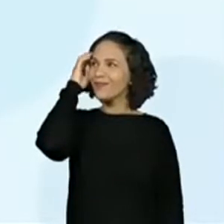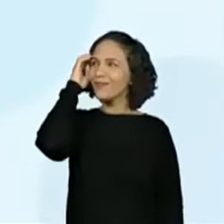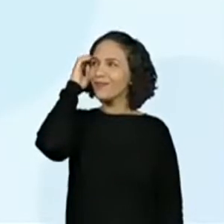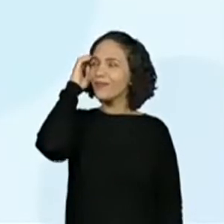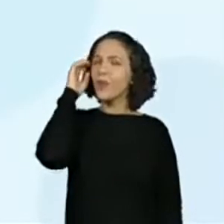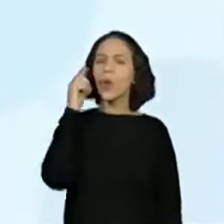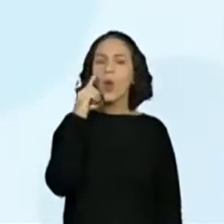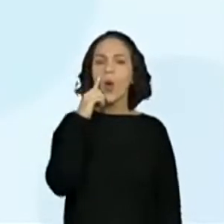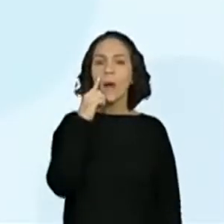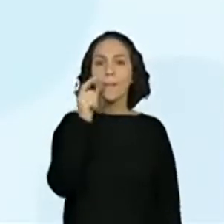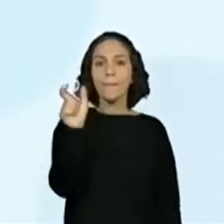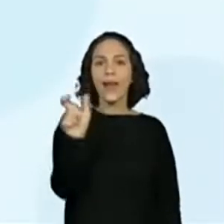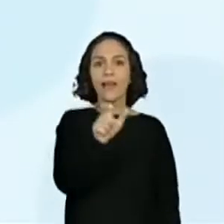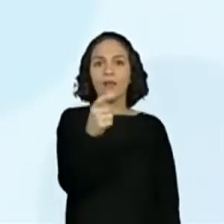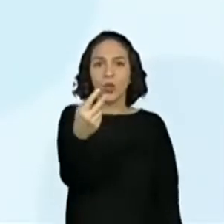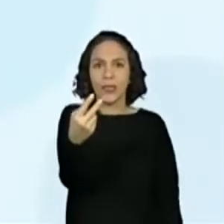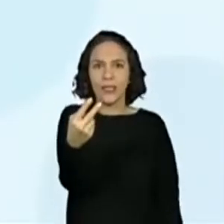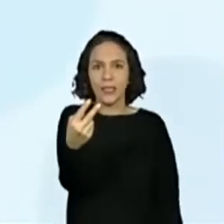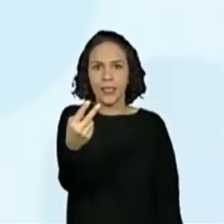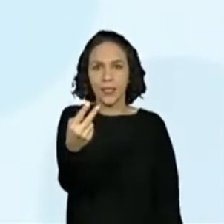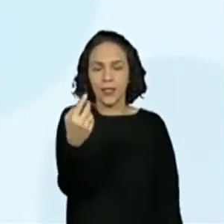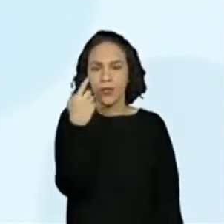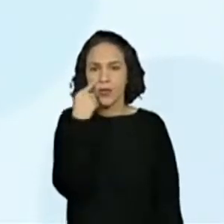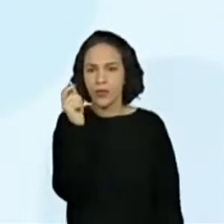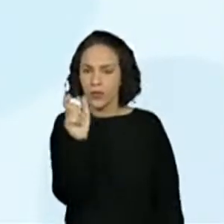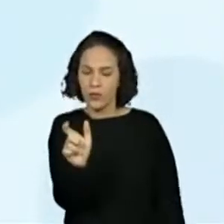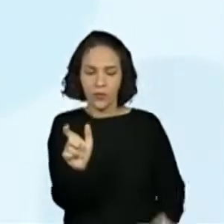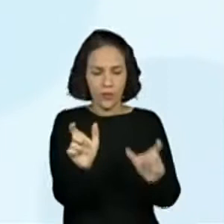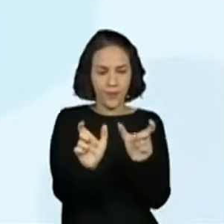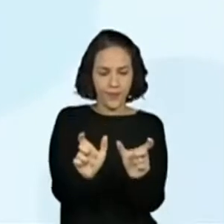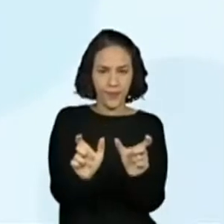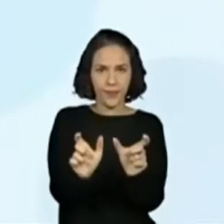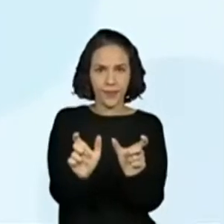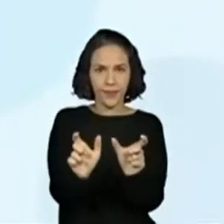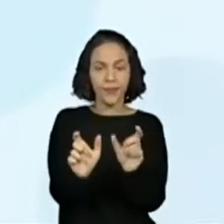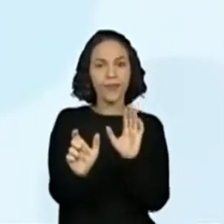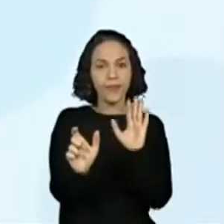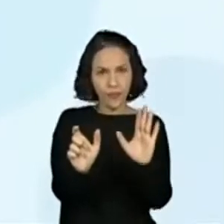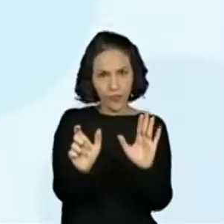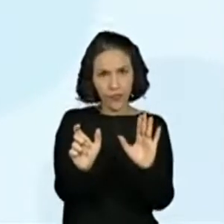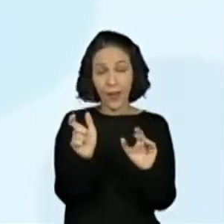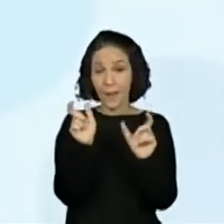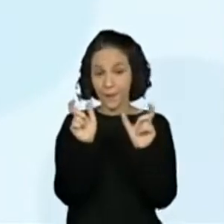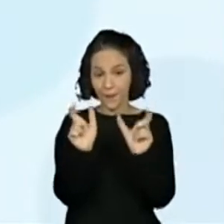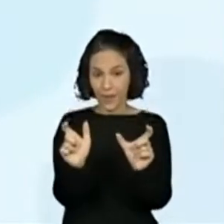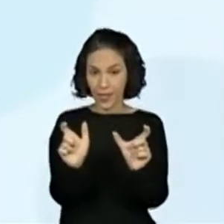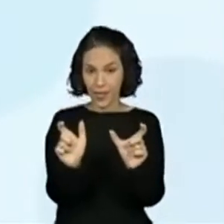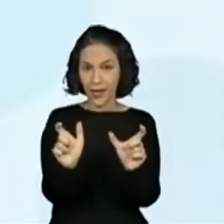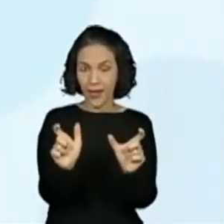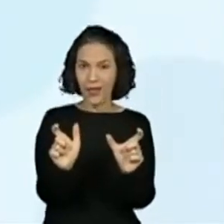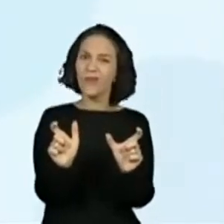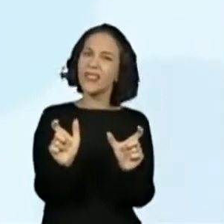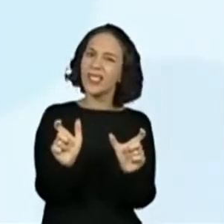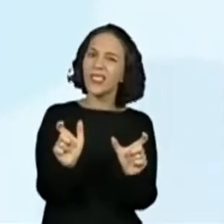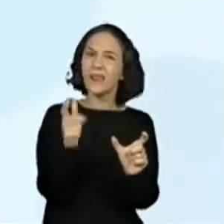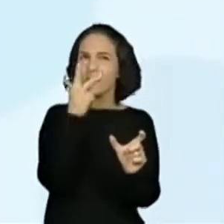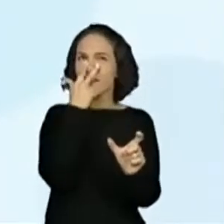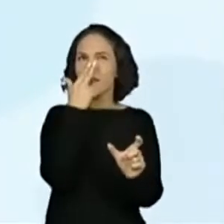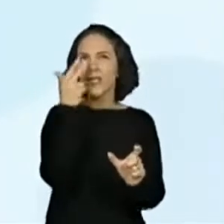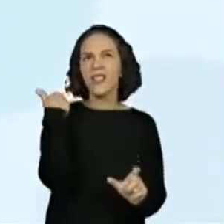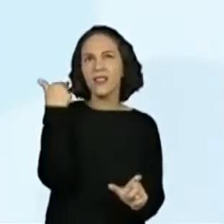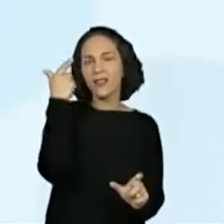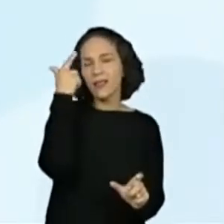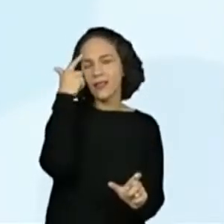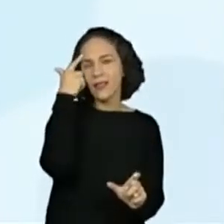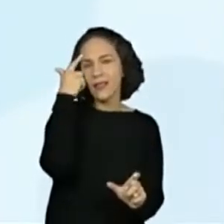tem duas palavras que compõem esse número. Exato. Se tem duas palavras que compõem um número, é quase certo que terá dois